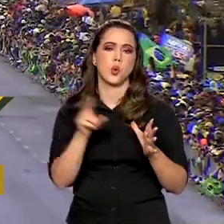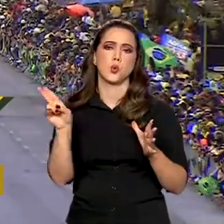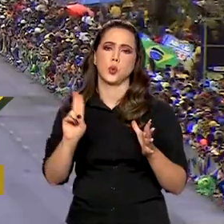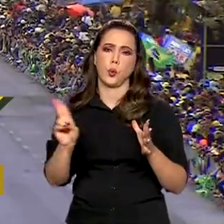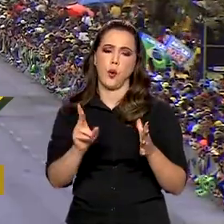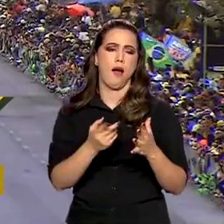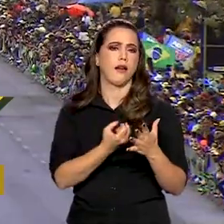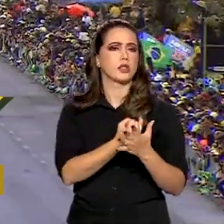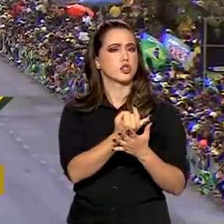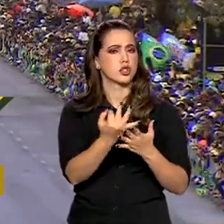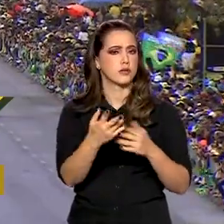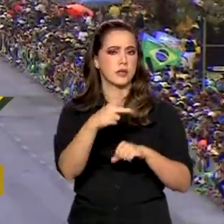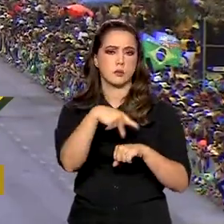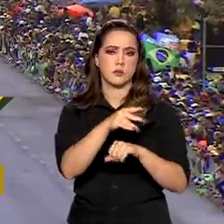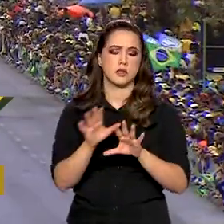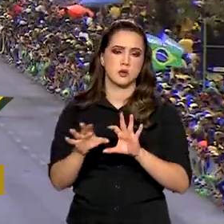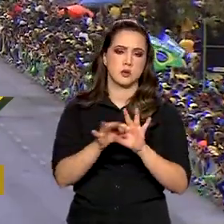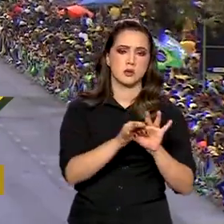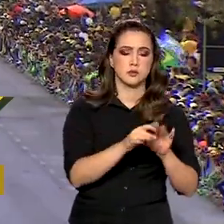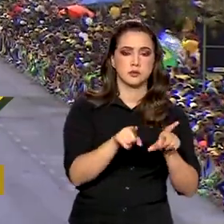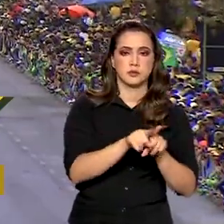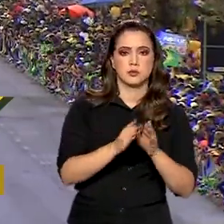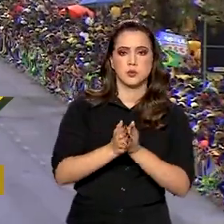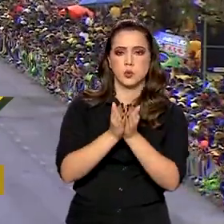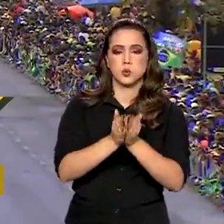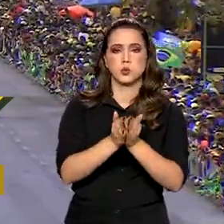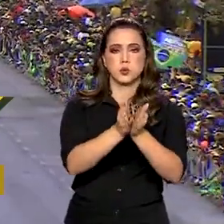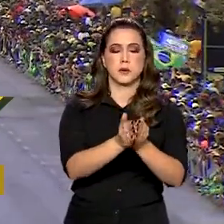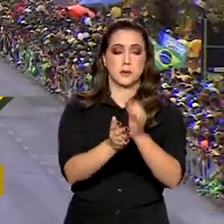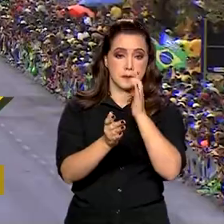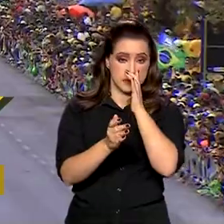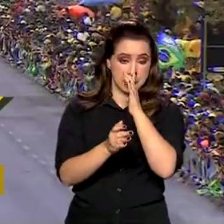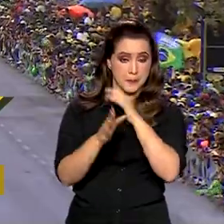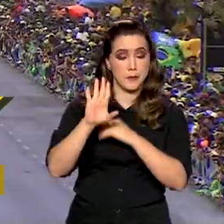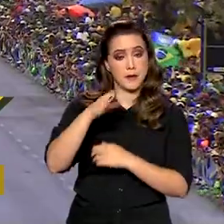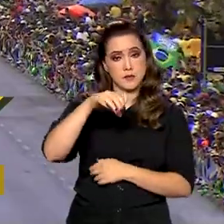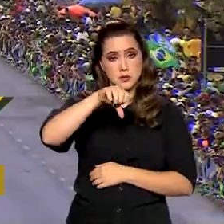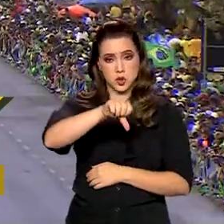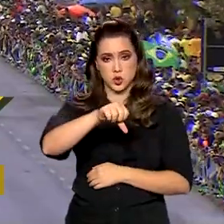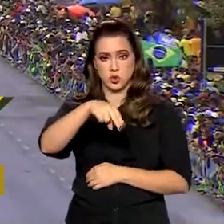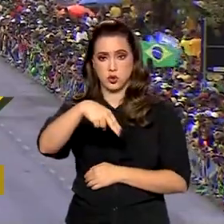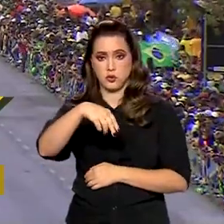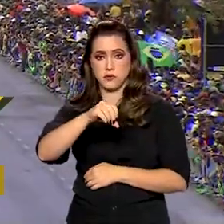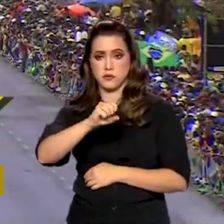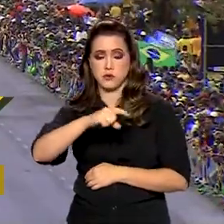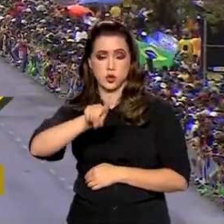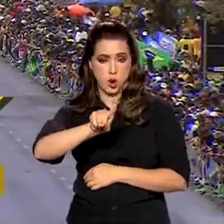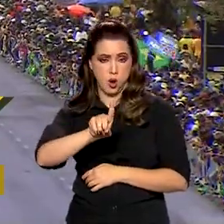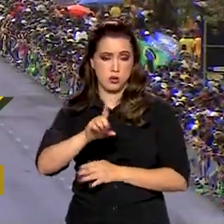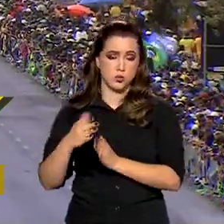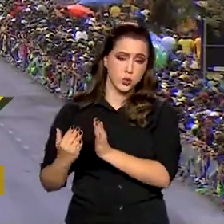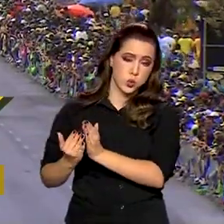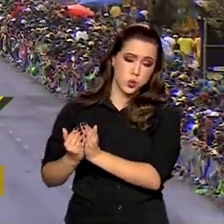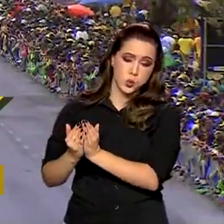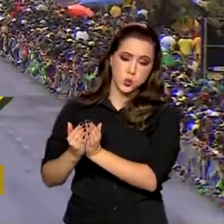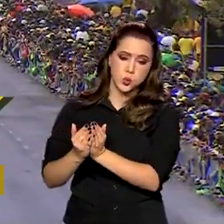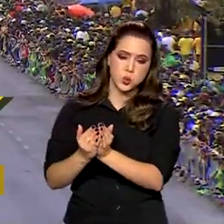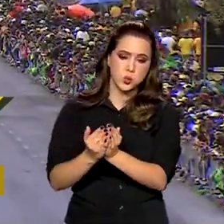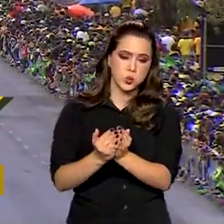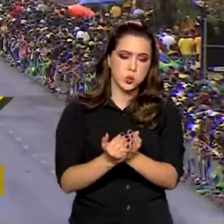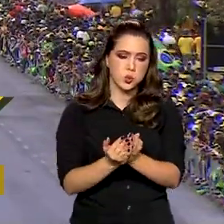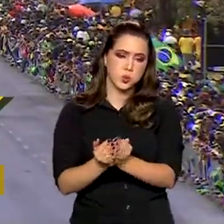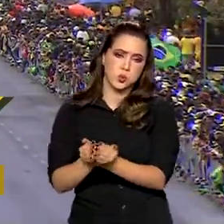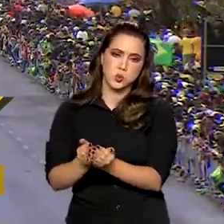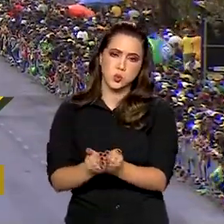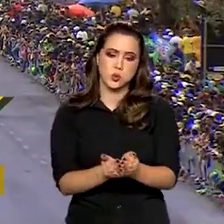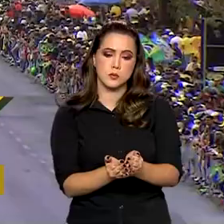perfilados, eles vão sair do Recreio dos Bandeirantes, vão vir numa velocidade aproximadamente de 9 nós, e eles vão, conforme eu disse, eles